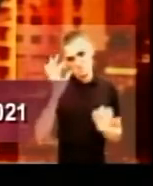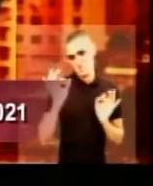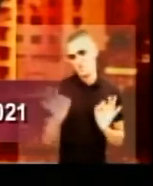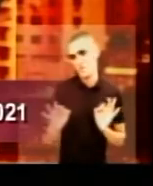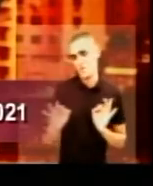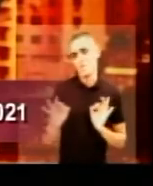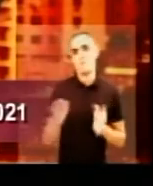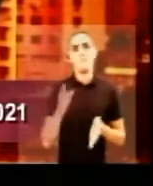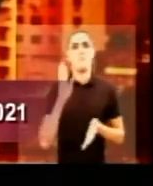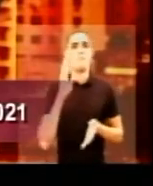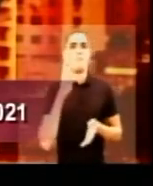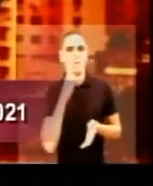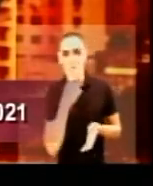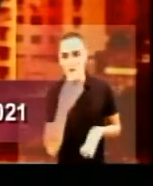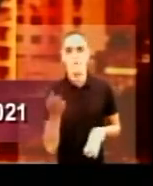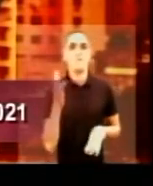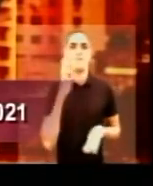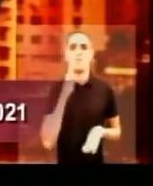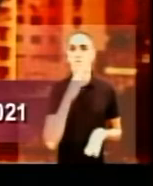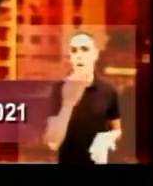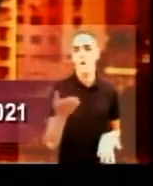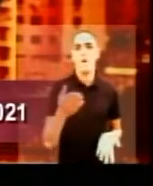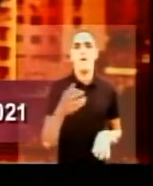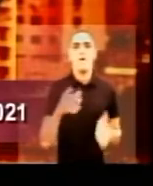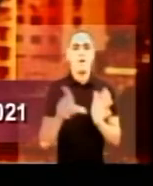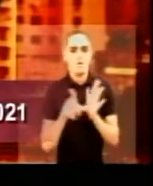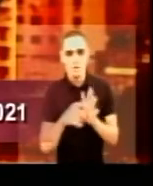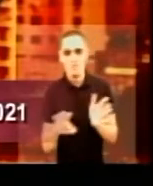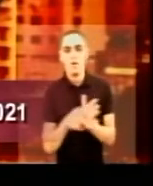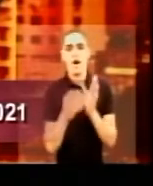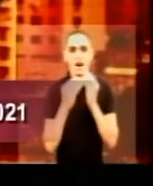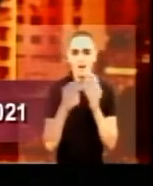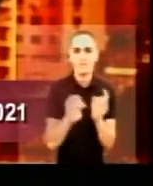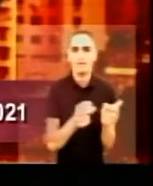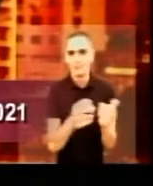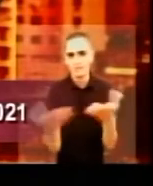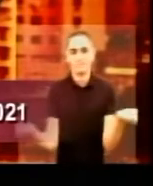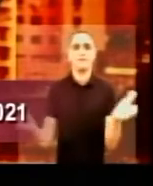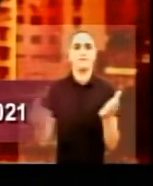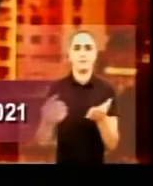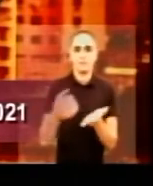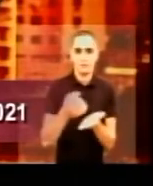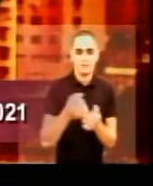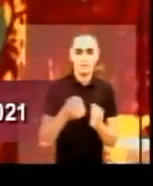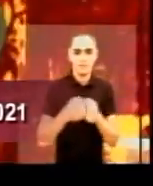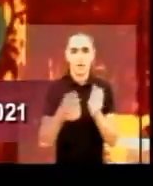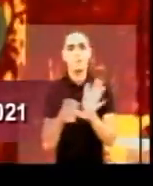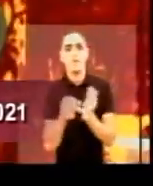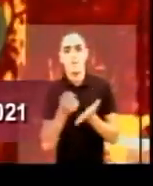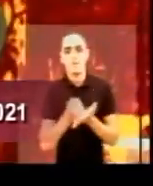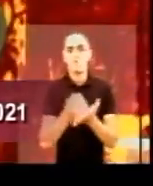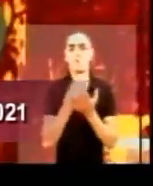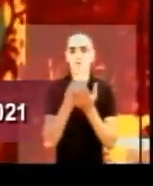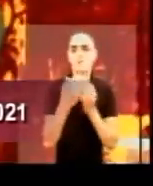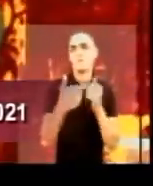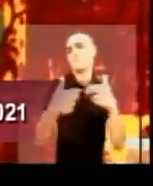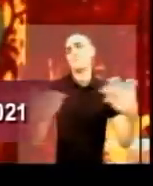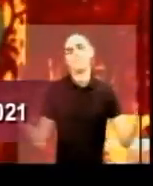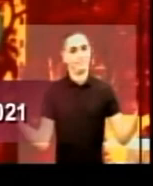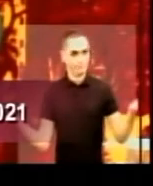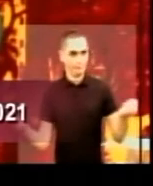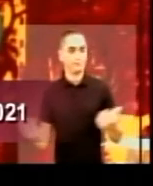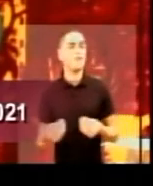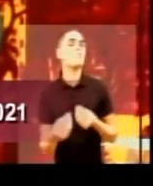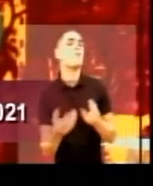bar, aí tem lanchonete, tem food truck. Então, como é que fica essa questão? Sim, todos esses